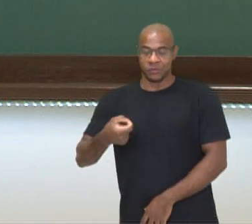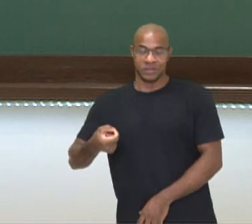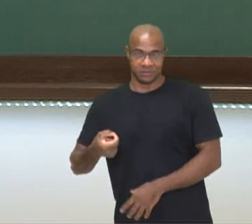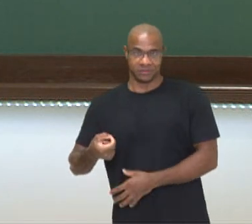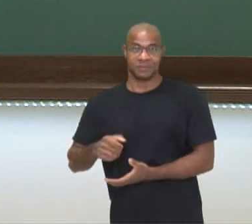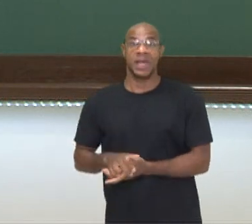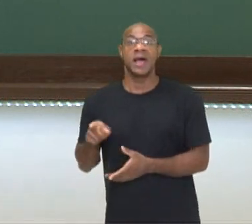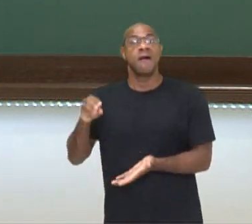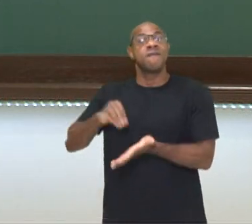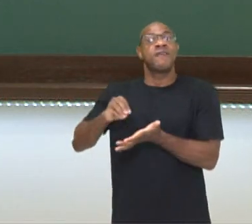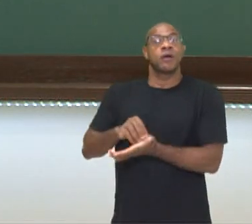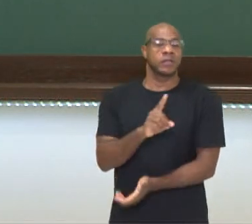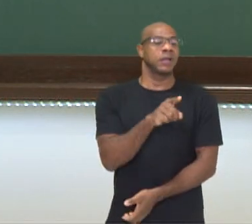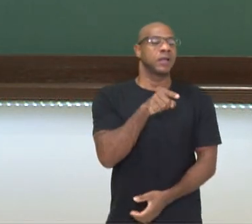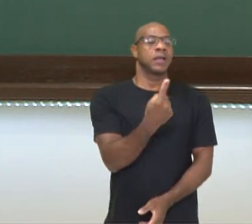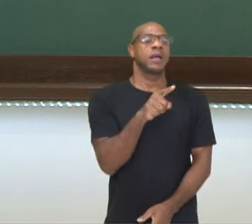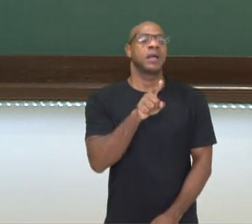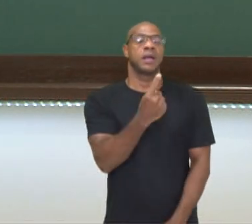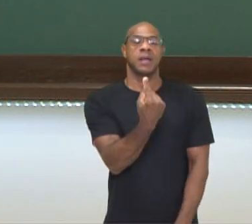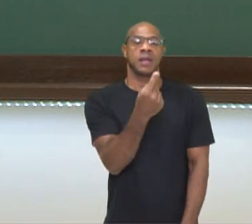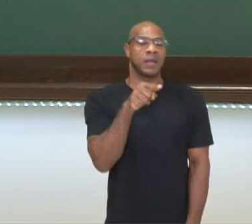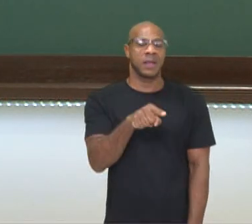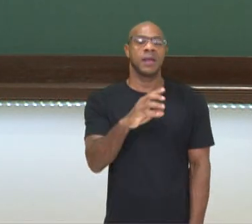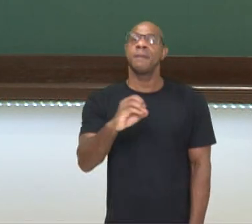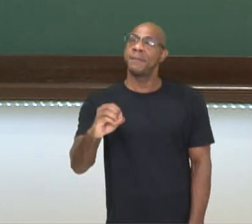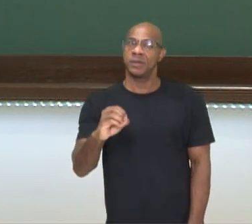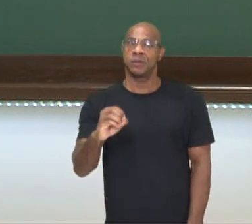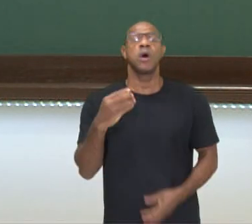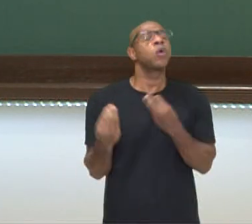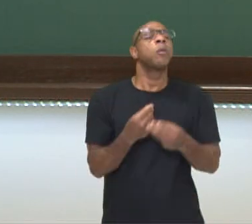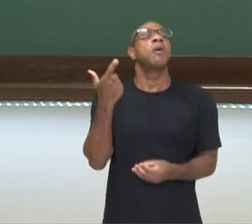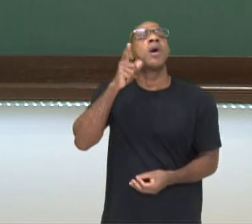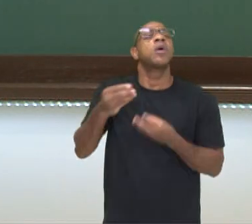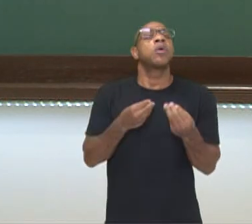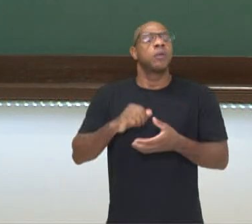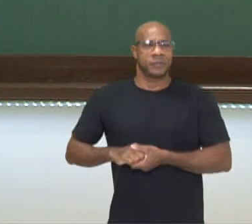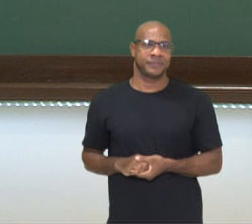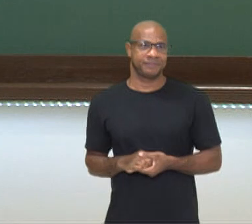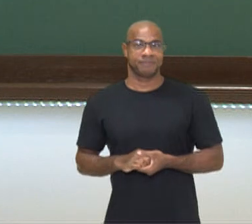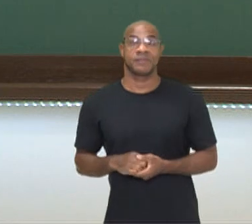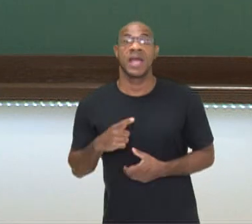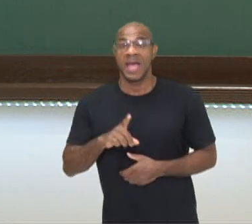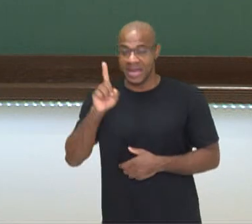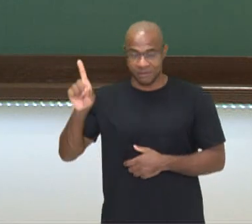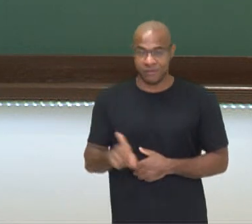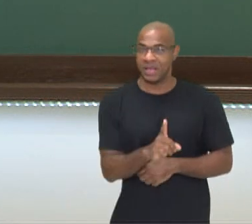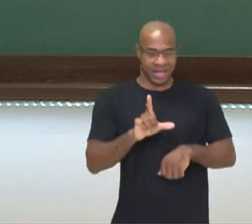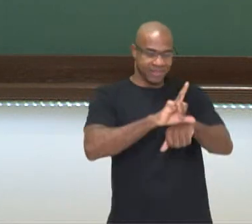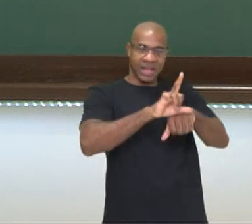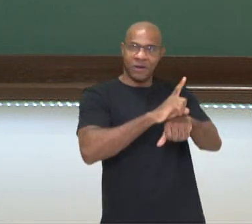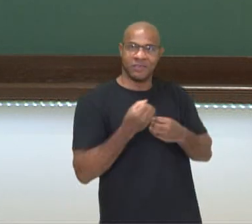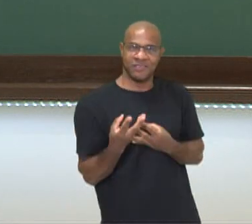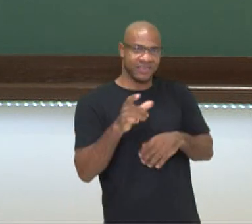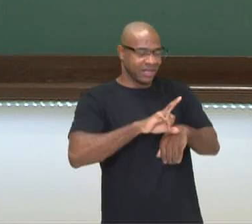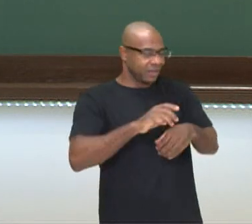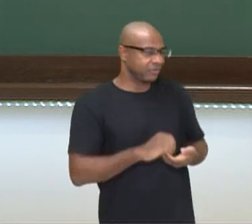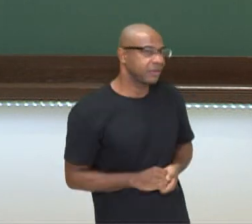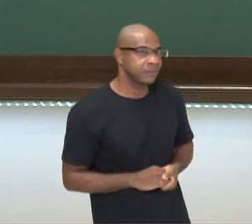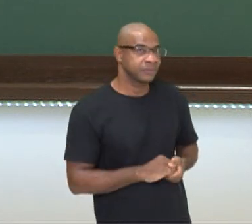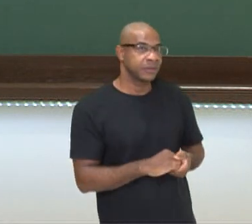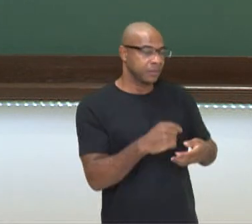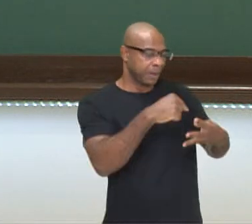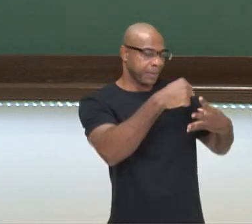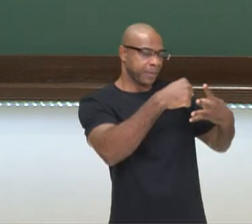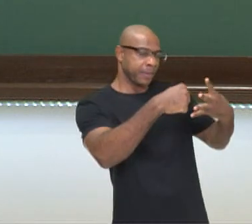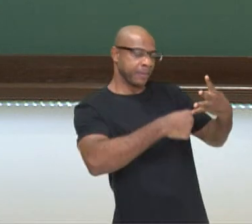R$ 1.000. Como que ela vai conseguir esses R$ 1.000? Então, ela foi lá na agência de viagens, né? E recebeu as seguintes